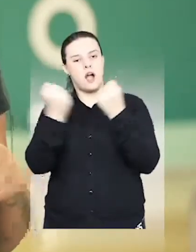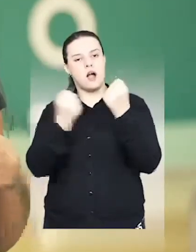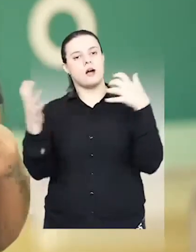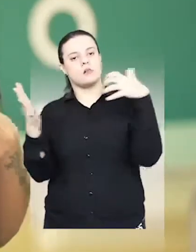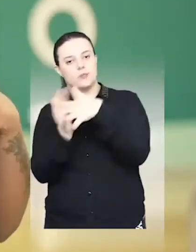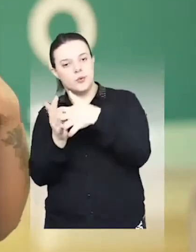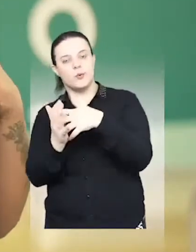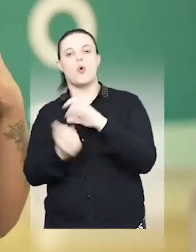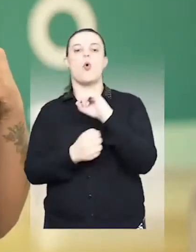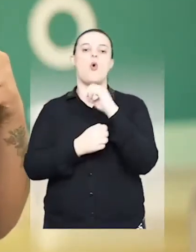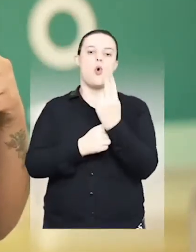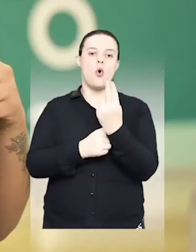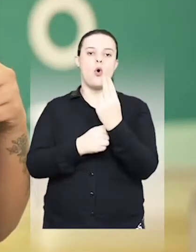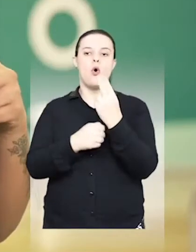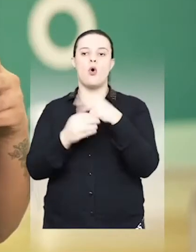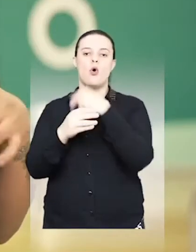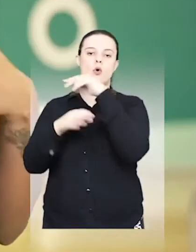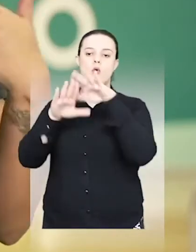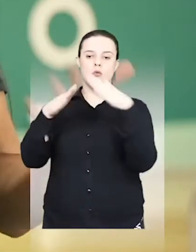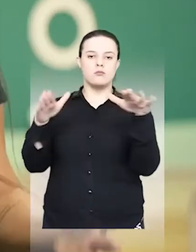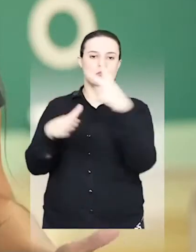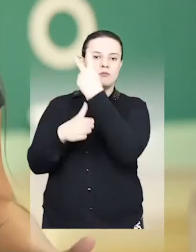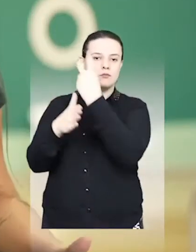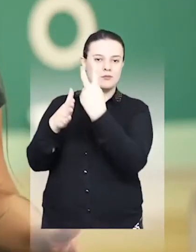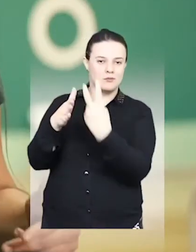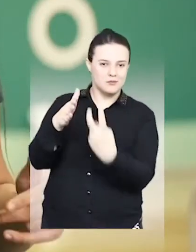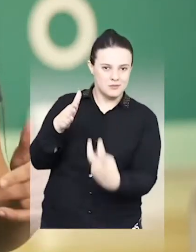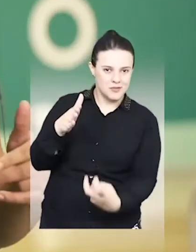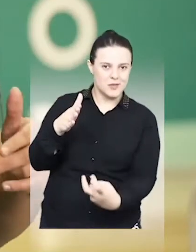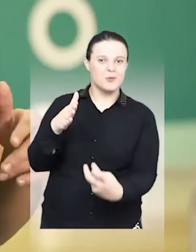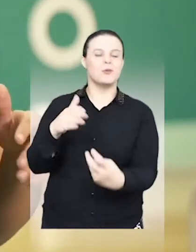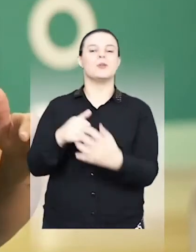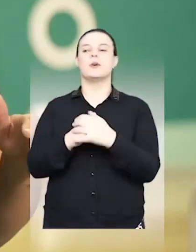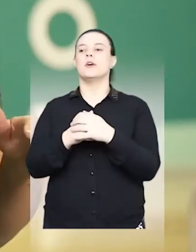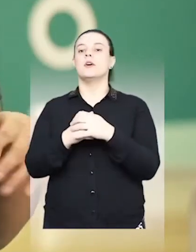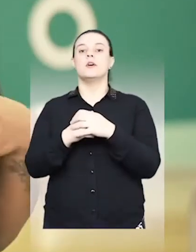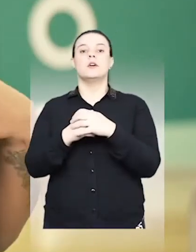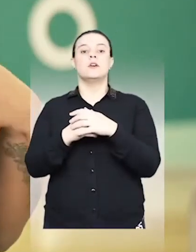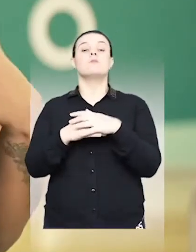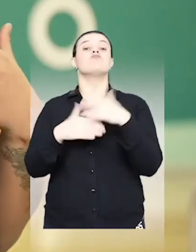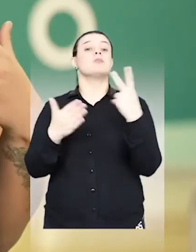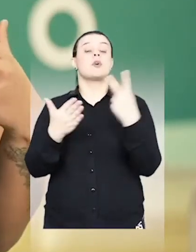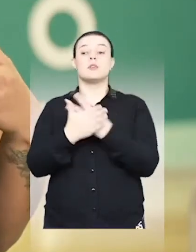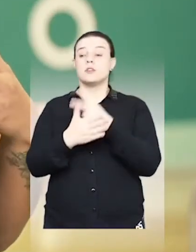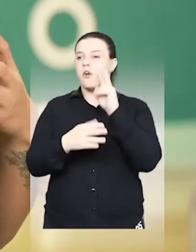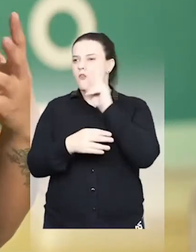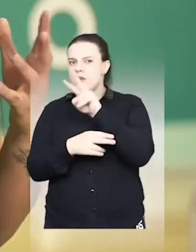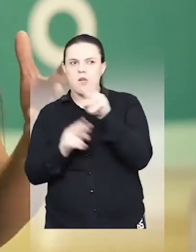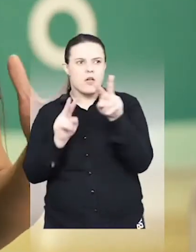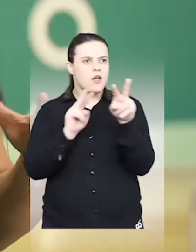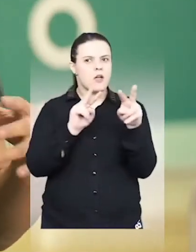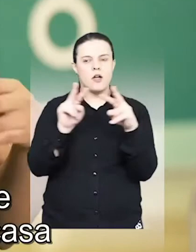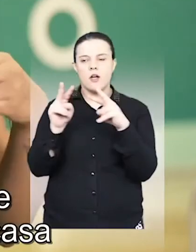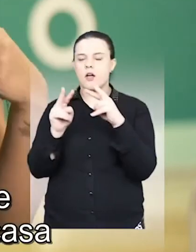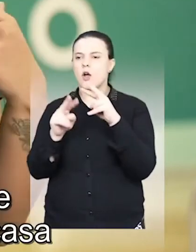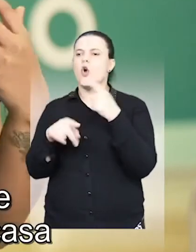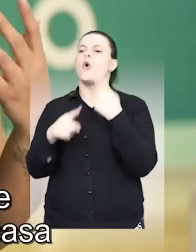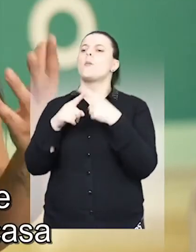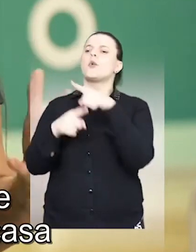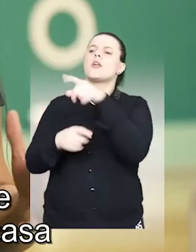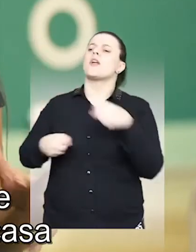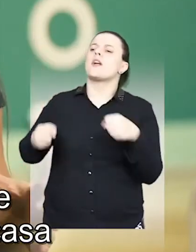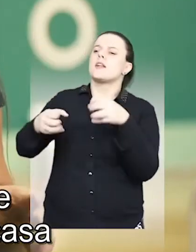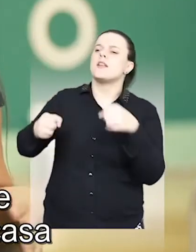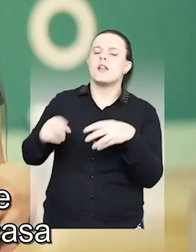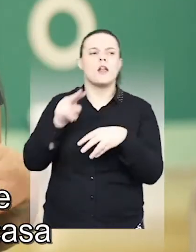carro, ou foi mergulho em águas rasas. Então, quando a pessoa vê a limitação da outra, o motivo que eu